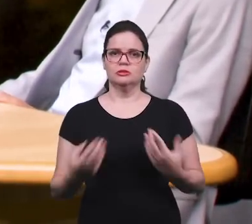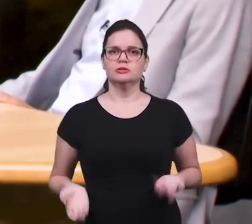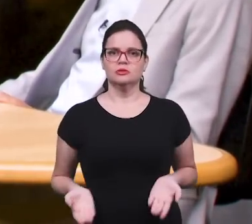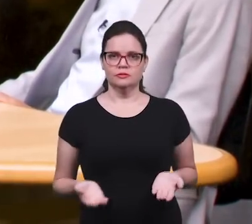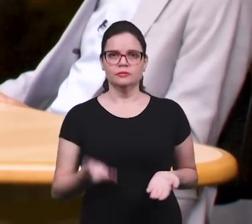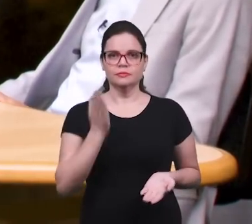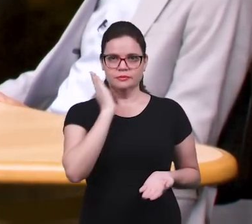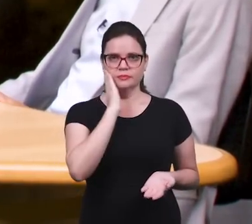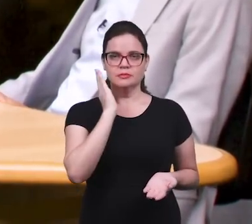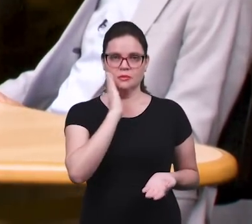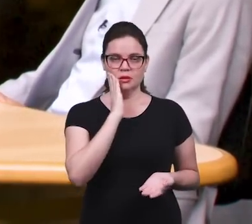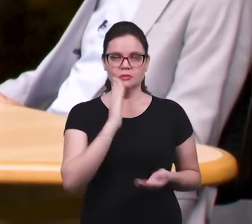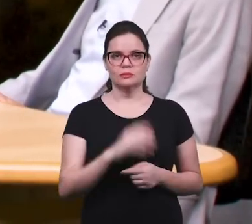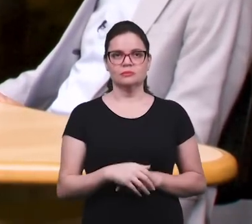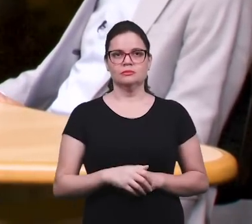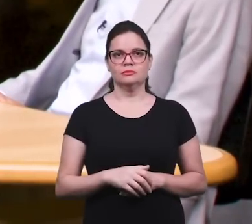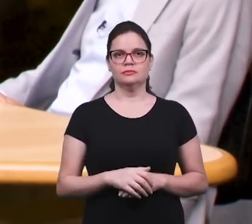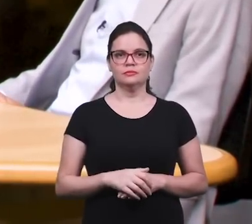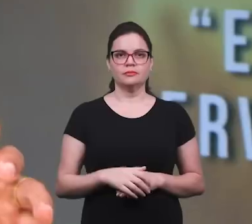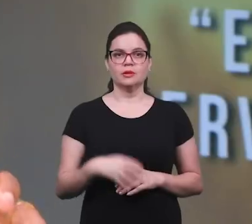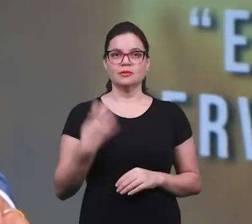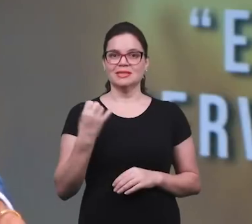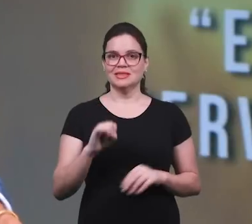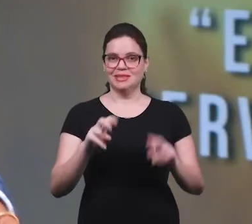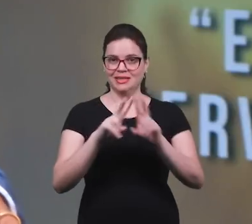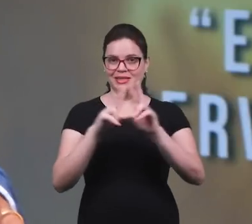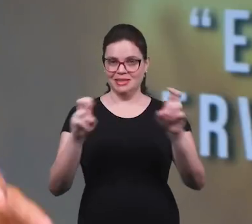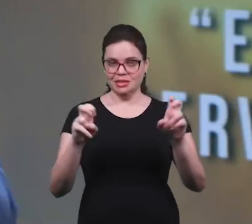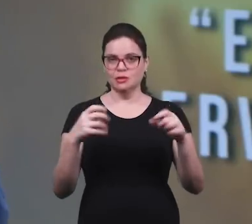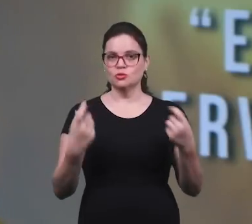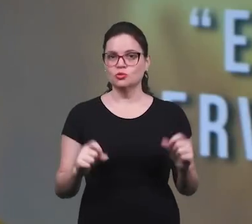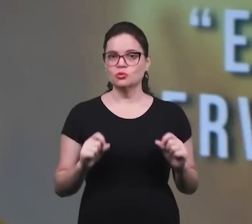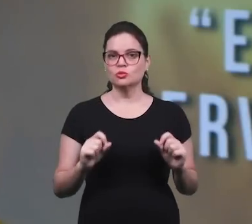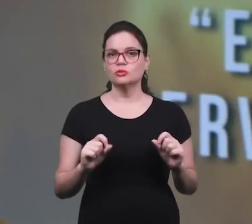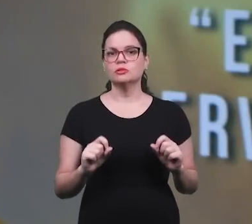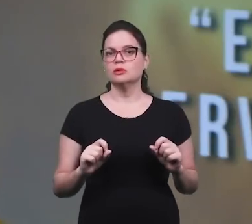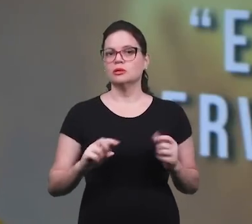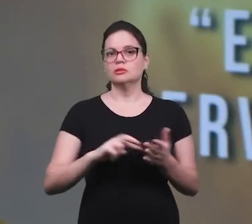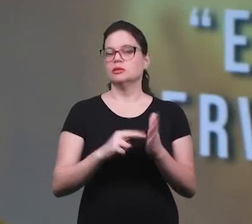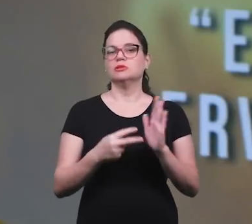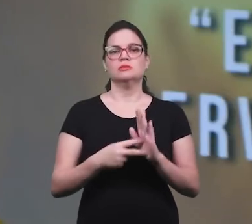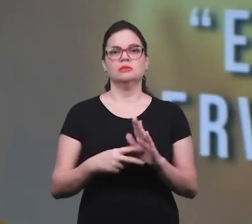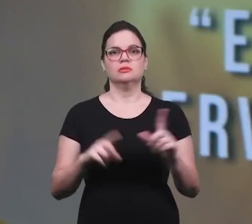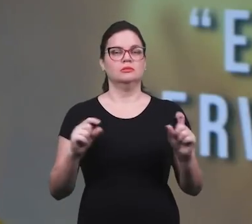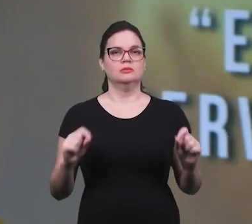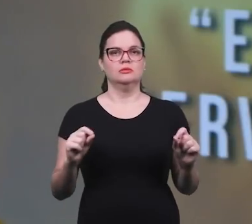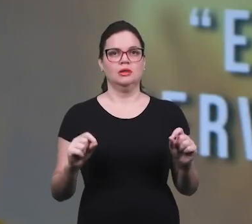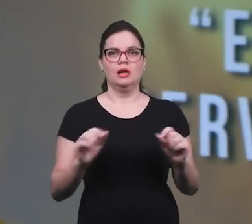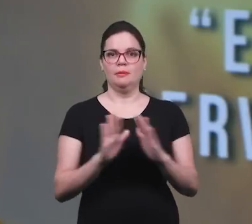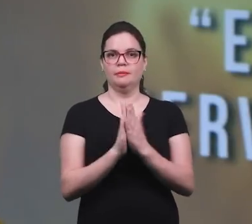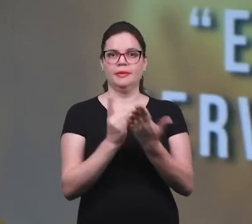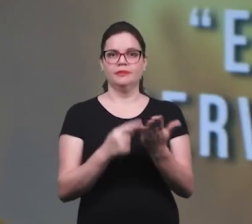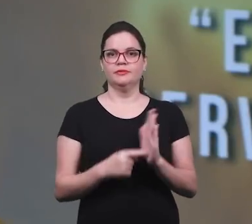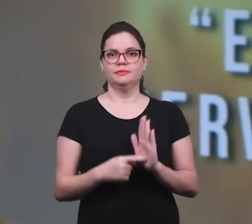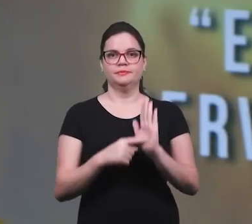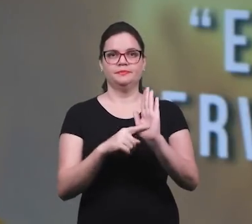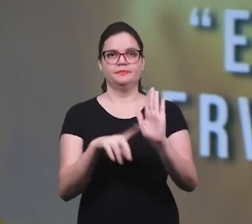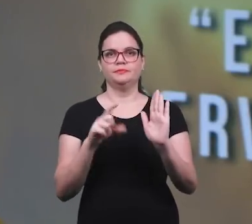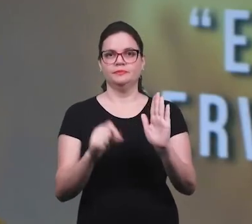propósito. Então, quando nessa questão de submissão, é que ela é aquilo que a palavra diz, ela